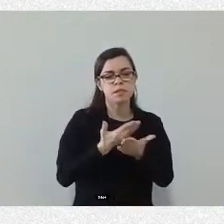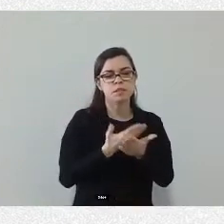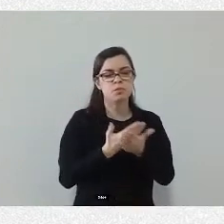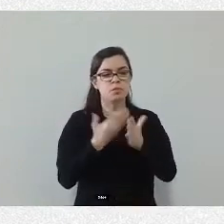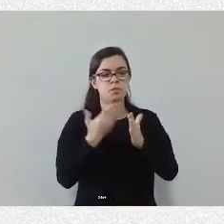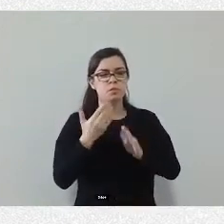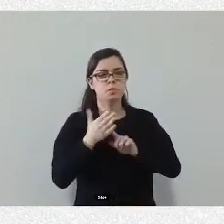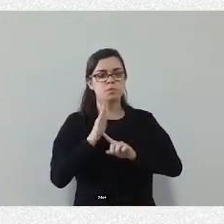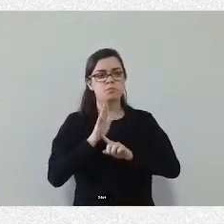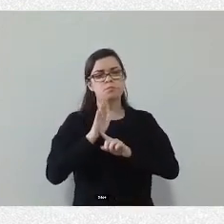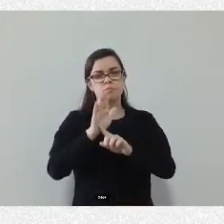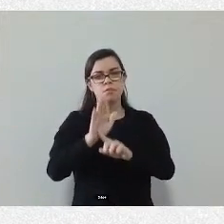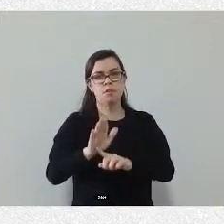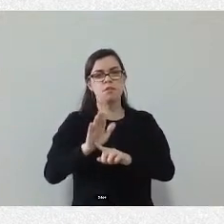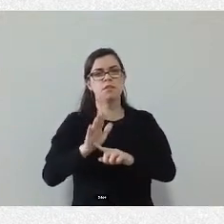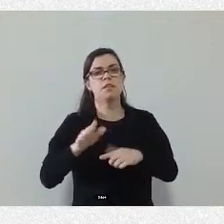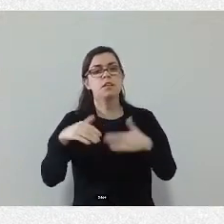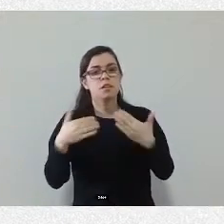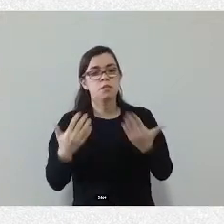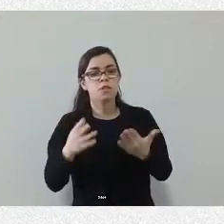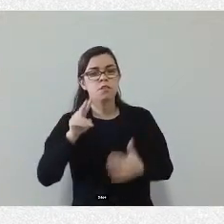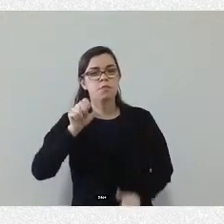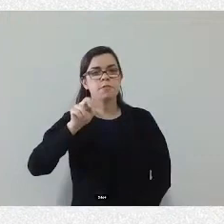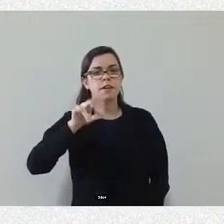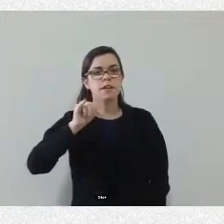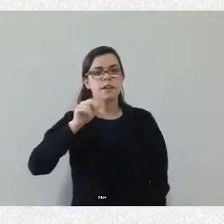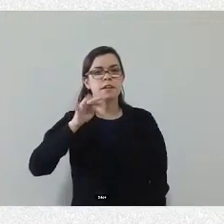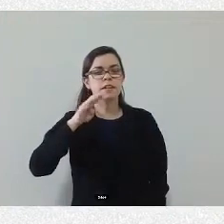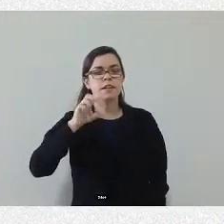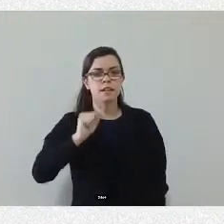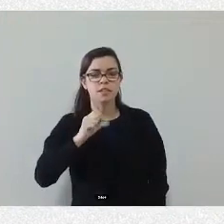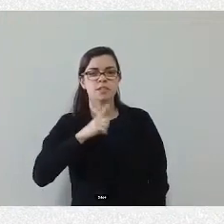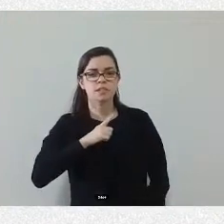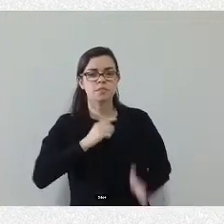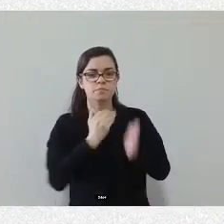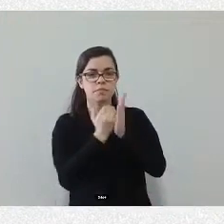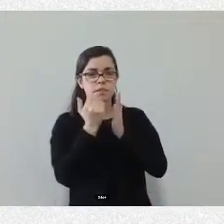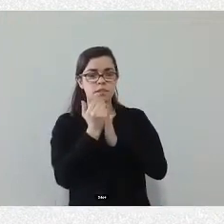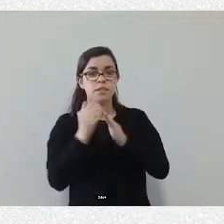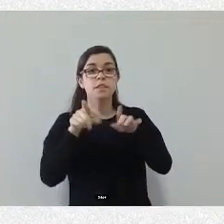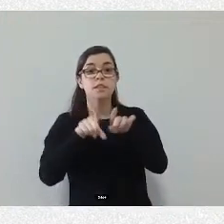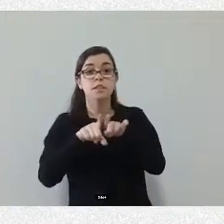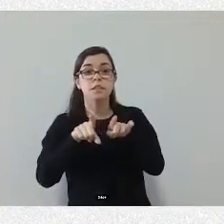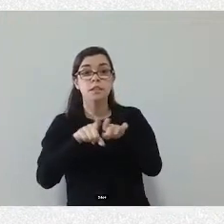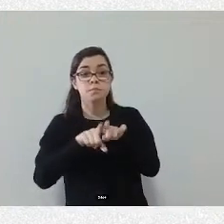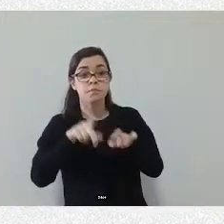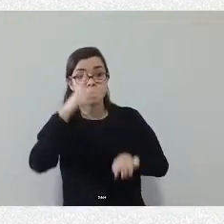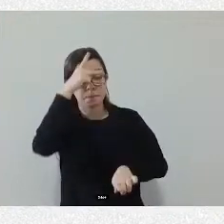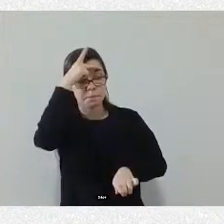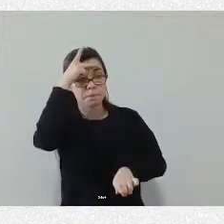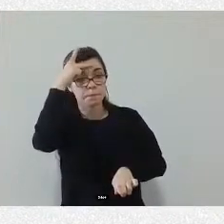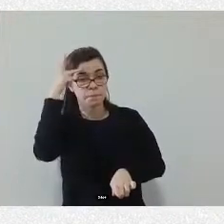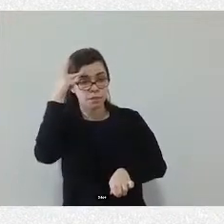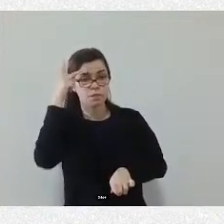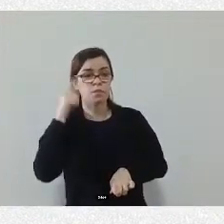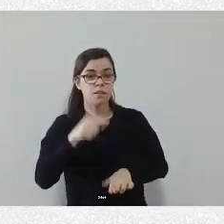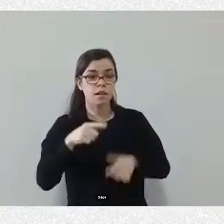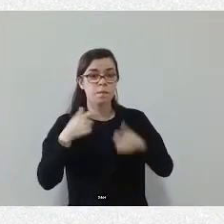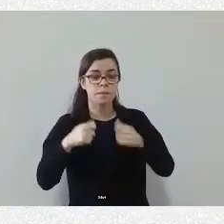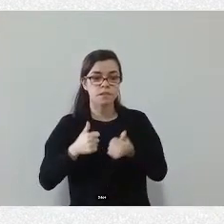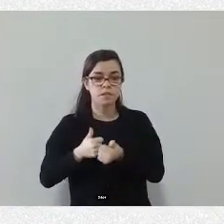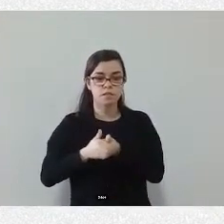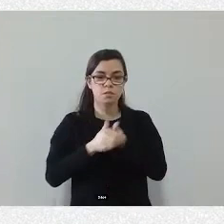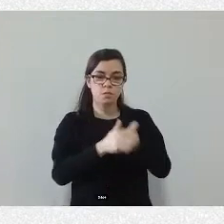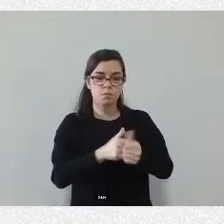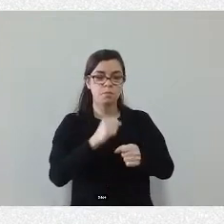larga escala que nos trará essa resposta. Aquelas pessoas identificadas como casos serão seguidas por um ano através de